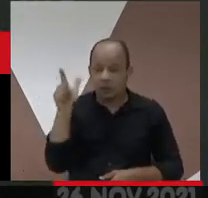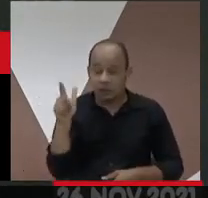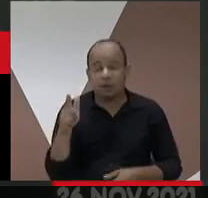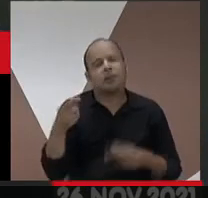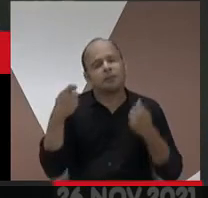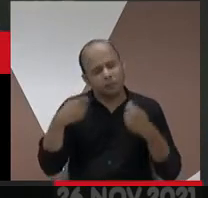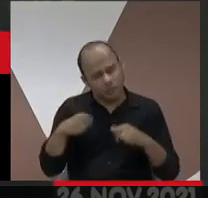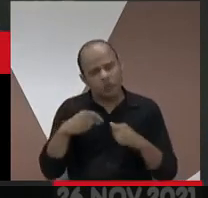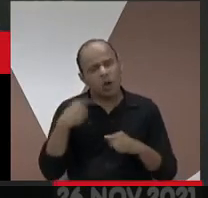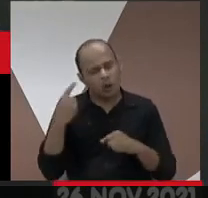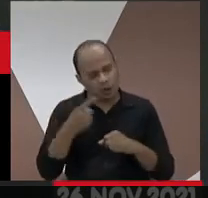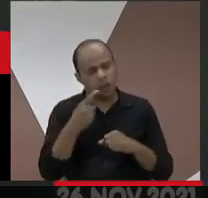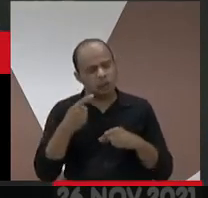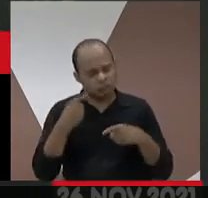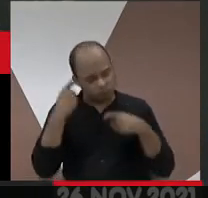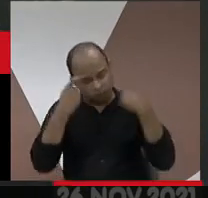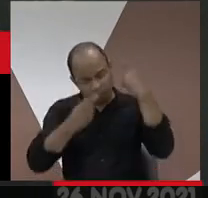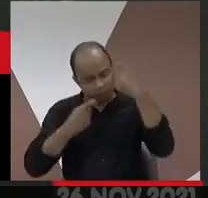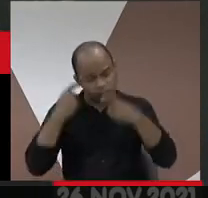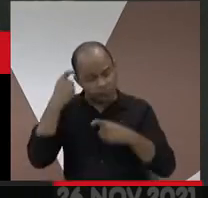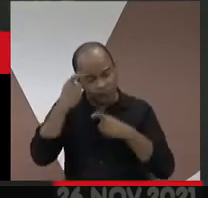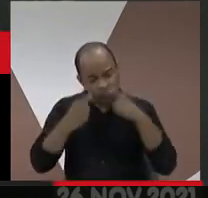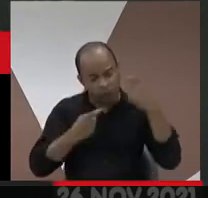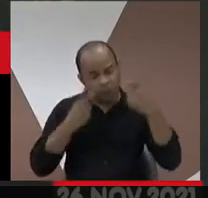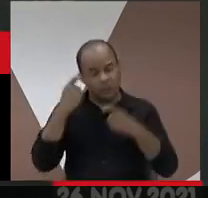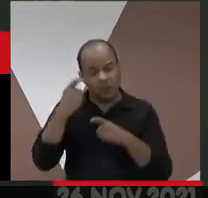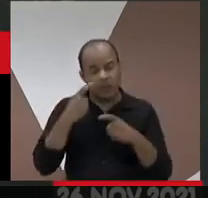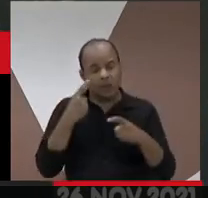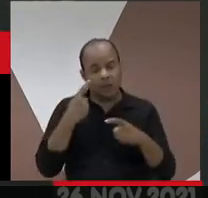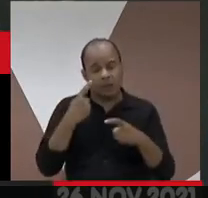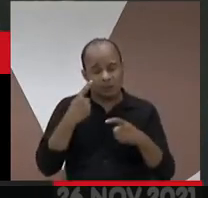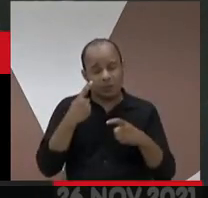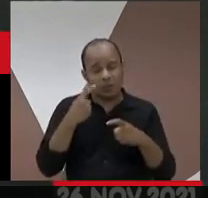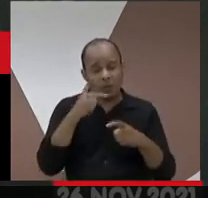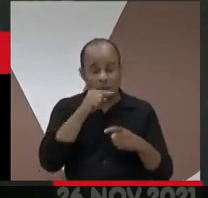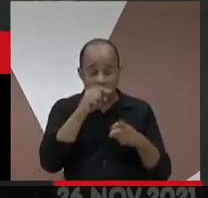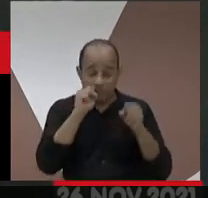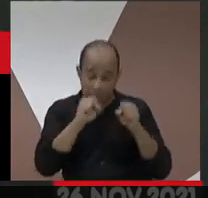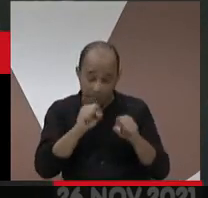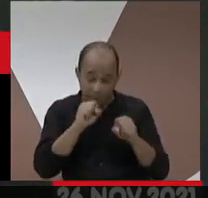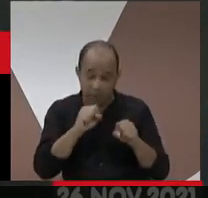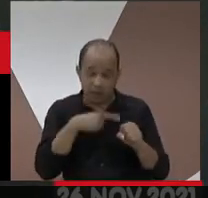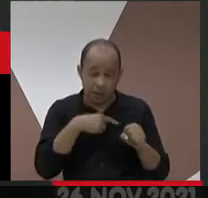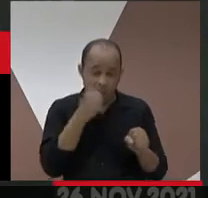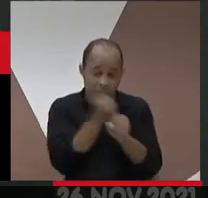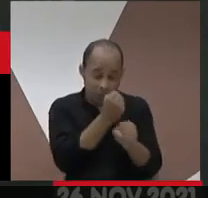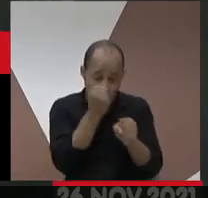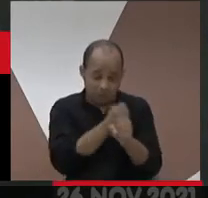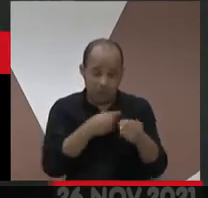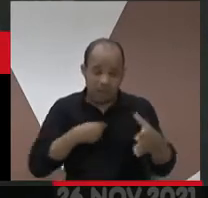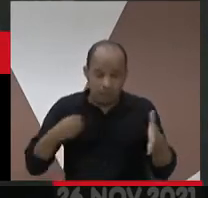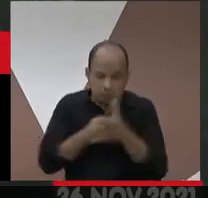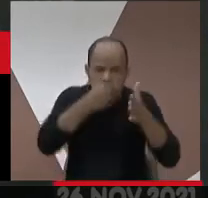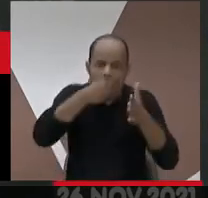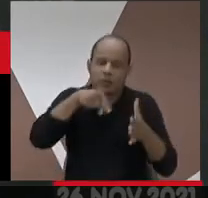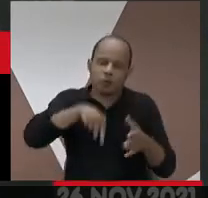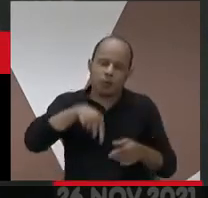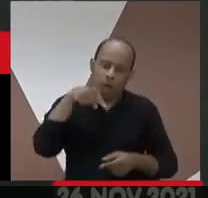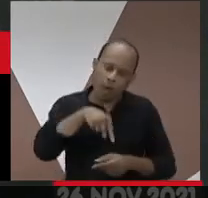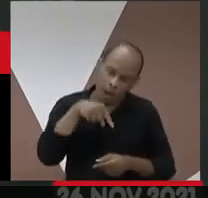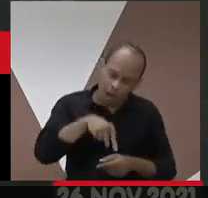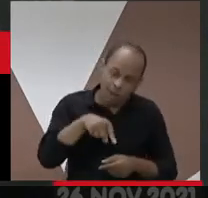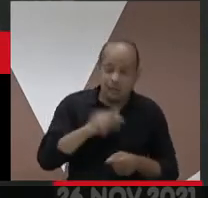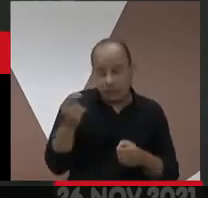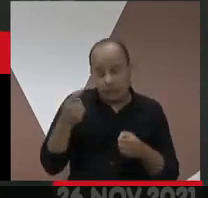manifestar nossa preocupação com os impactos do empreendimento Rodoanel RMBH sobre o território e